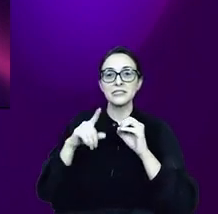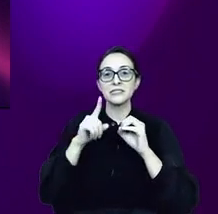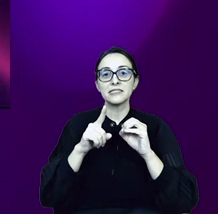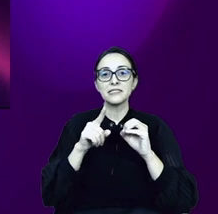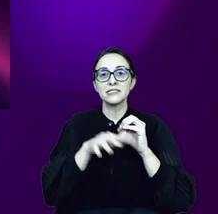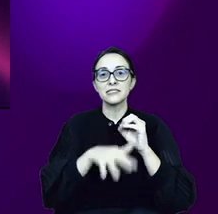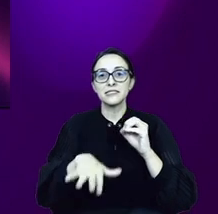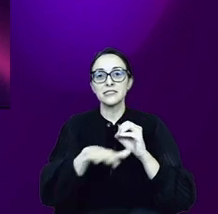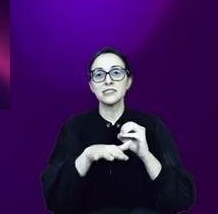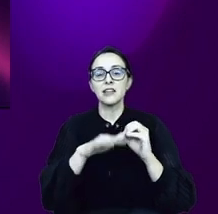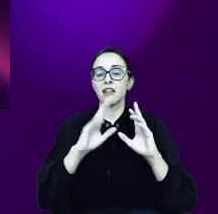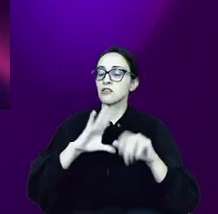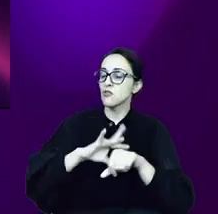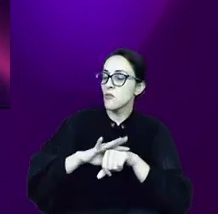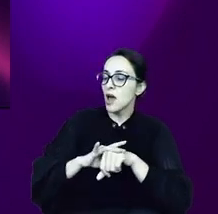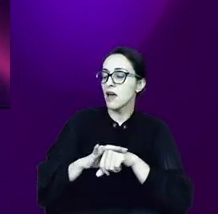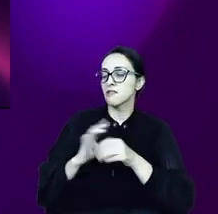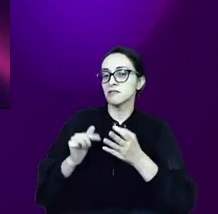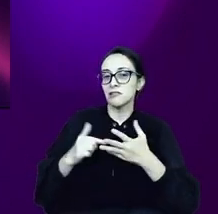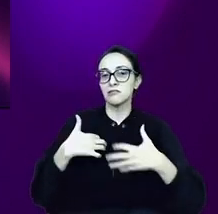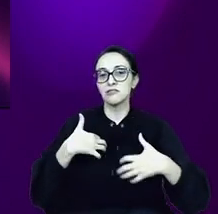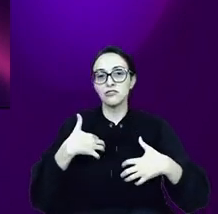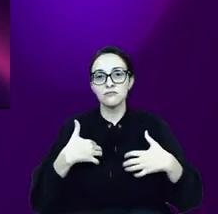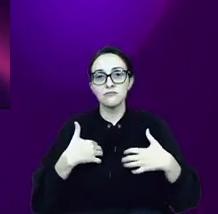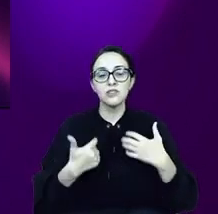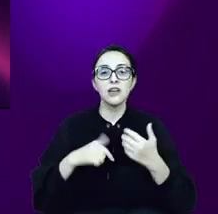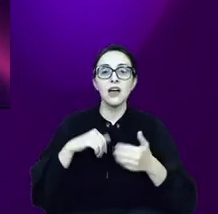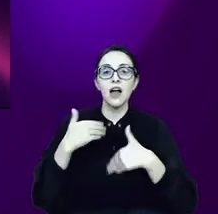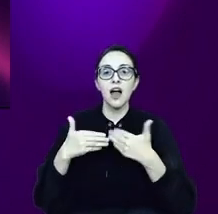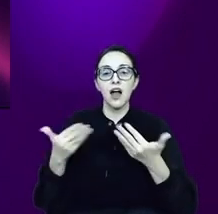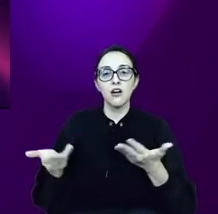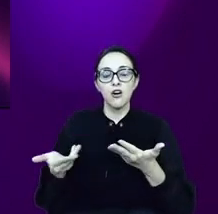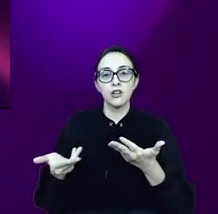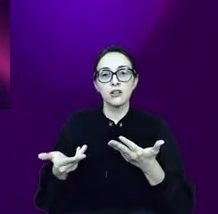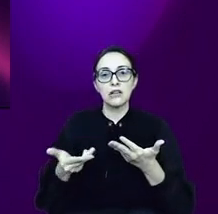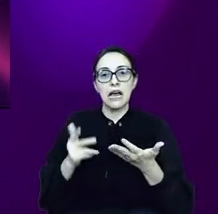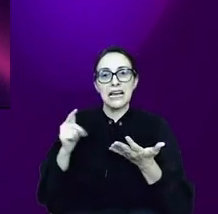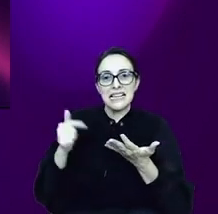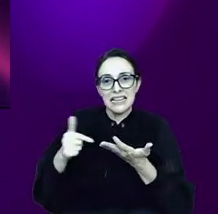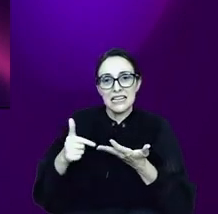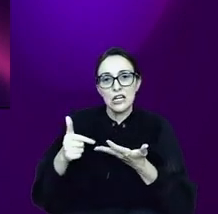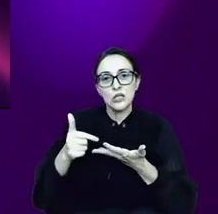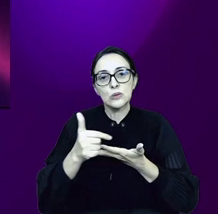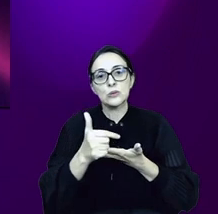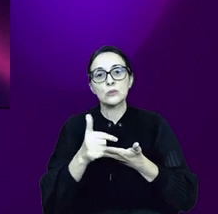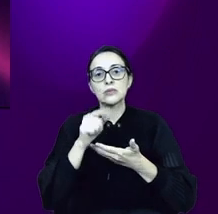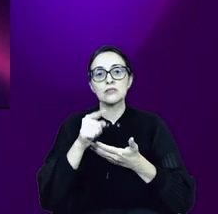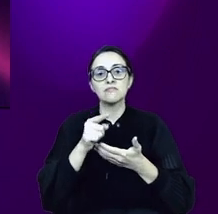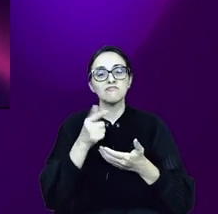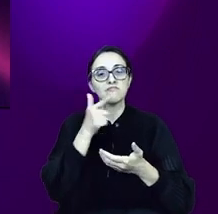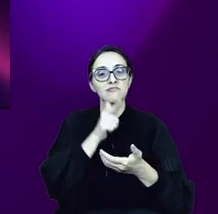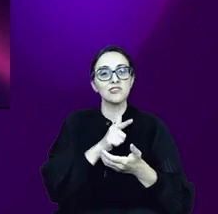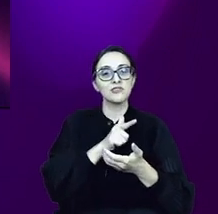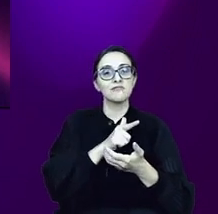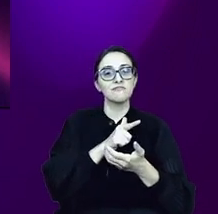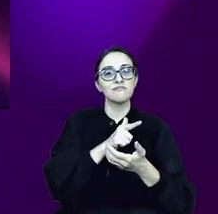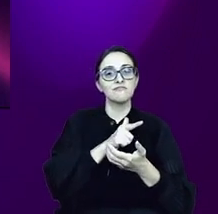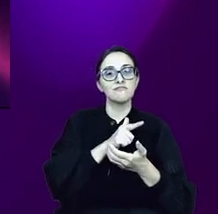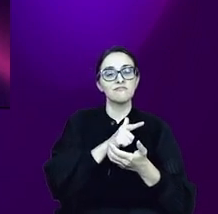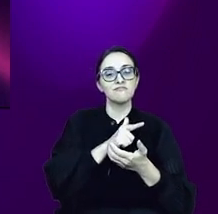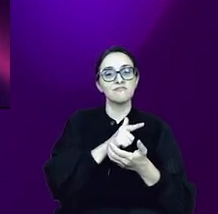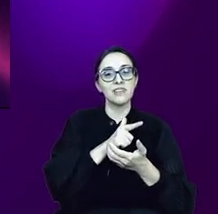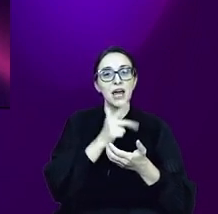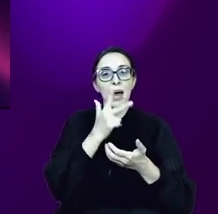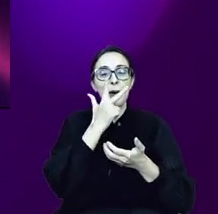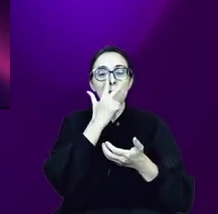aspecto histopatológico e imunohistoquímico para o diagnóstico, e hoje cada uma dessas entidades começaram a ter uma